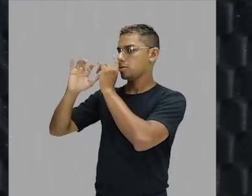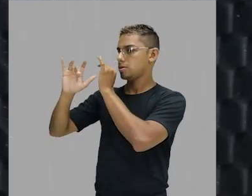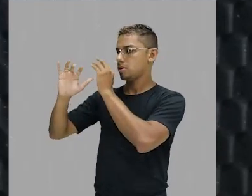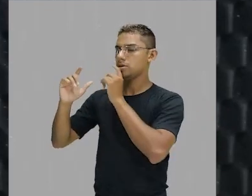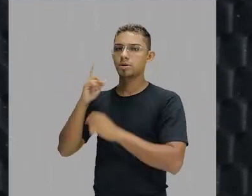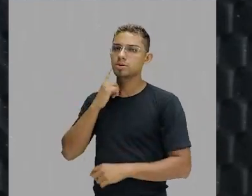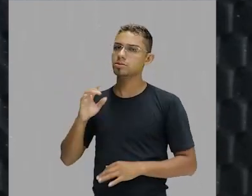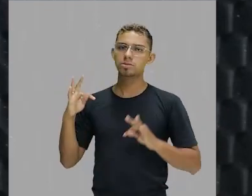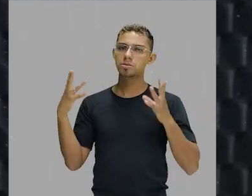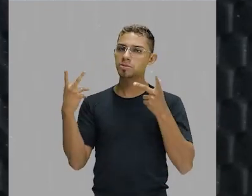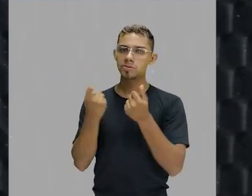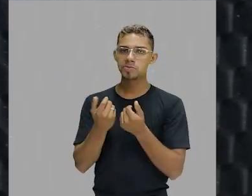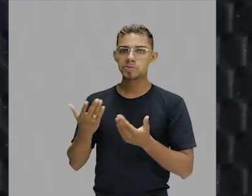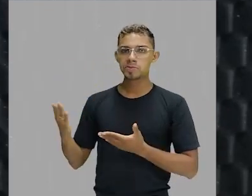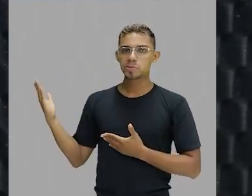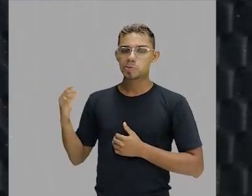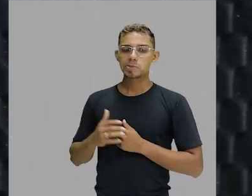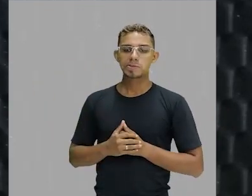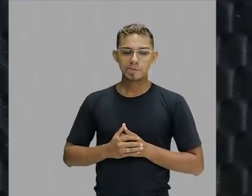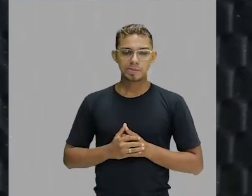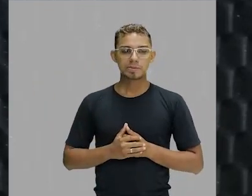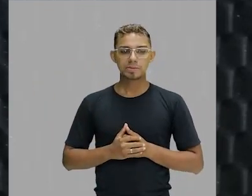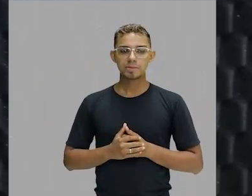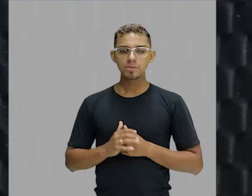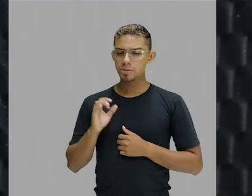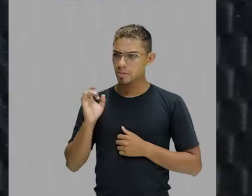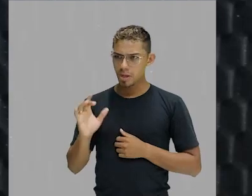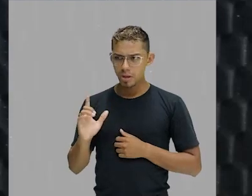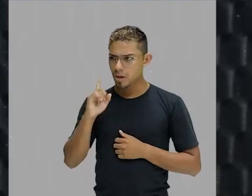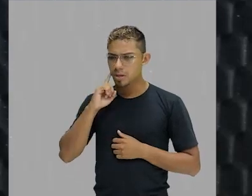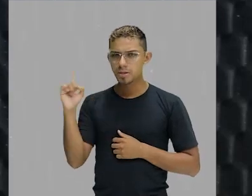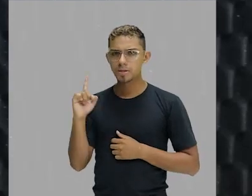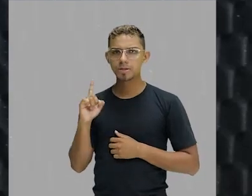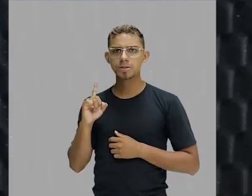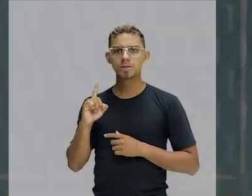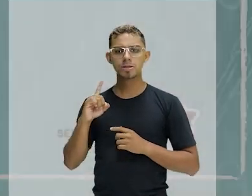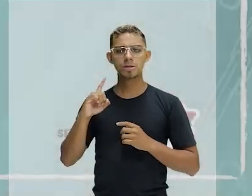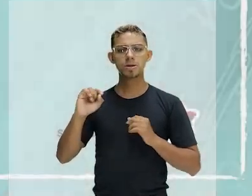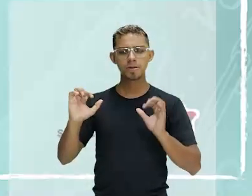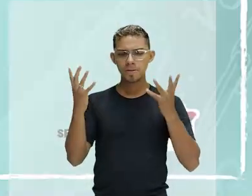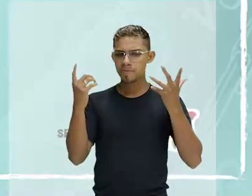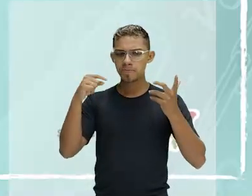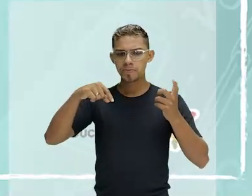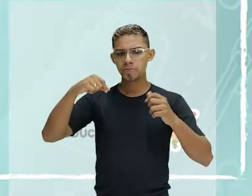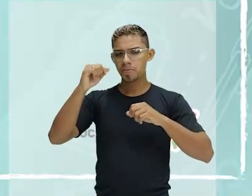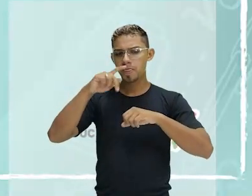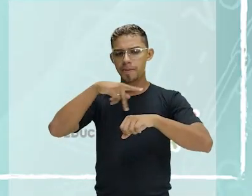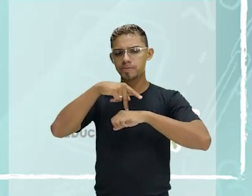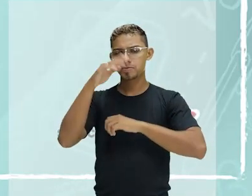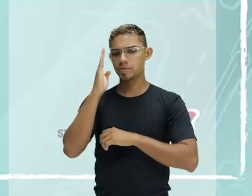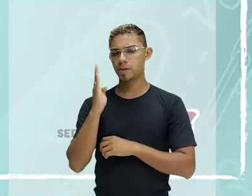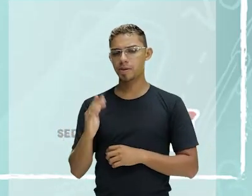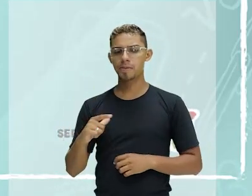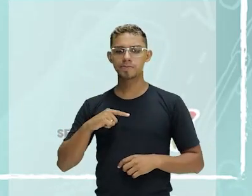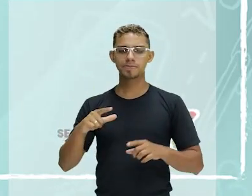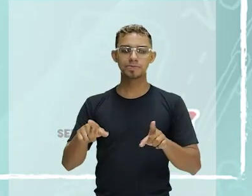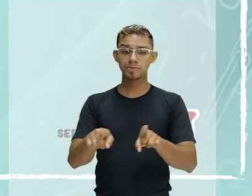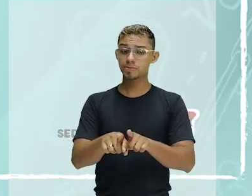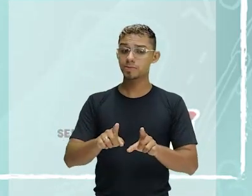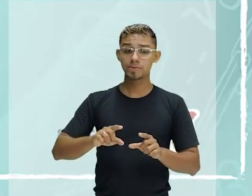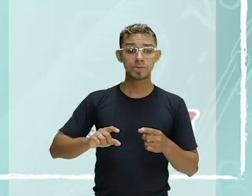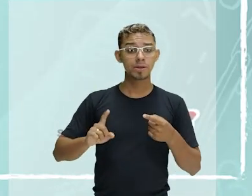gente ter uma noção. E mais ainda, não são as únicas manifestações que existem no Brasil. As que não